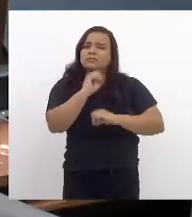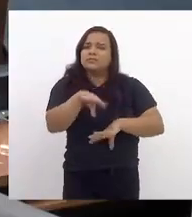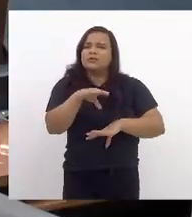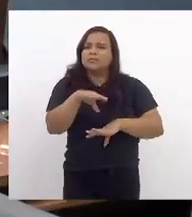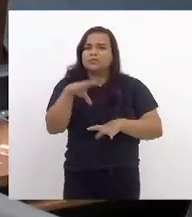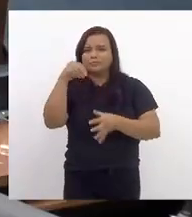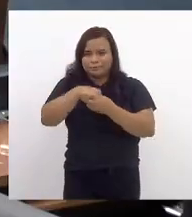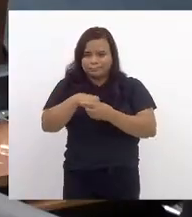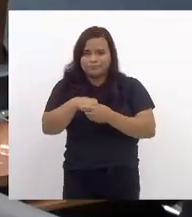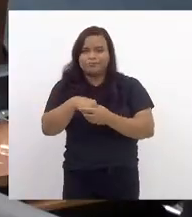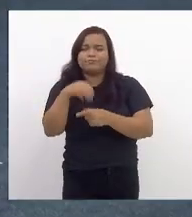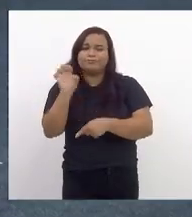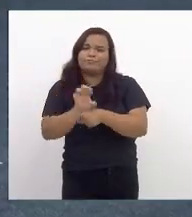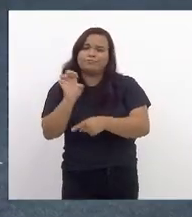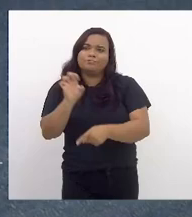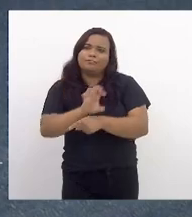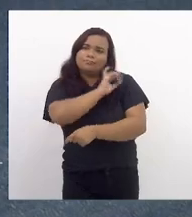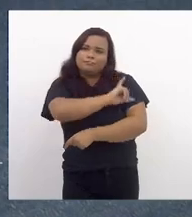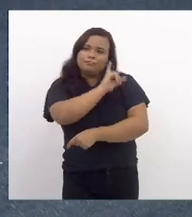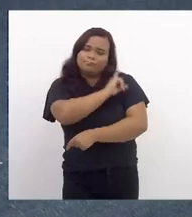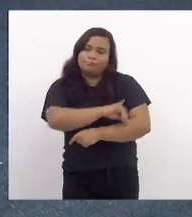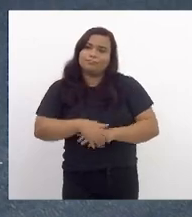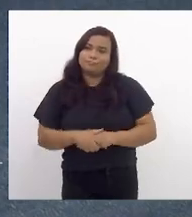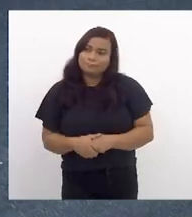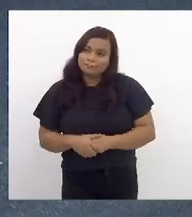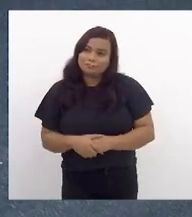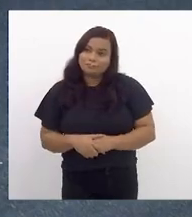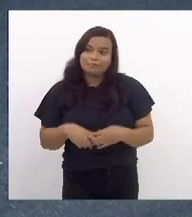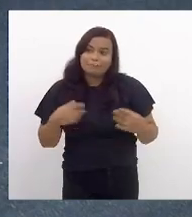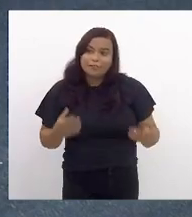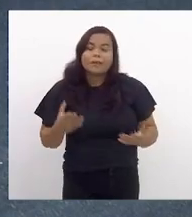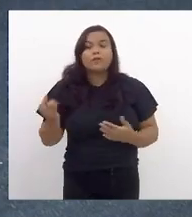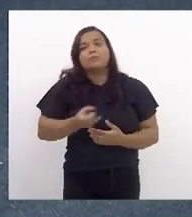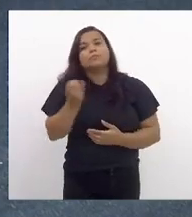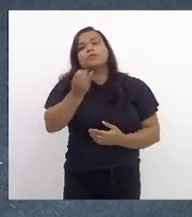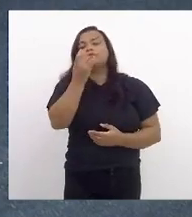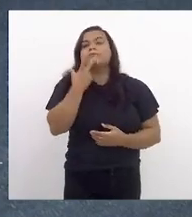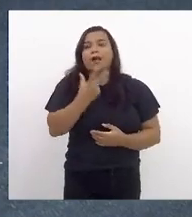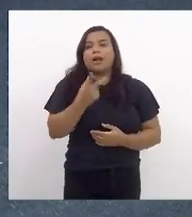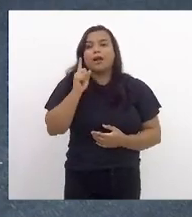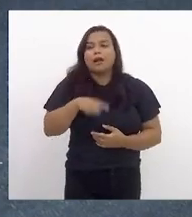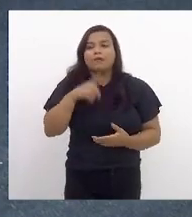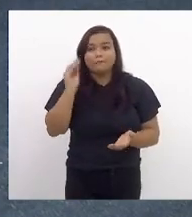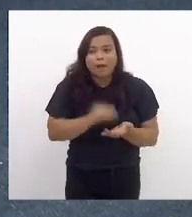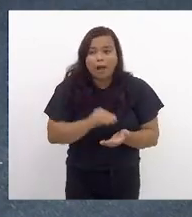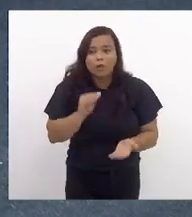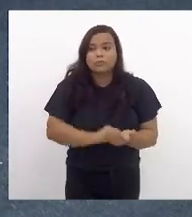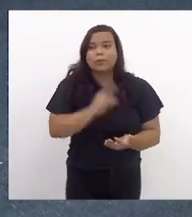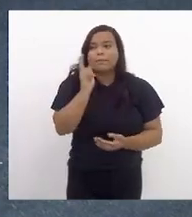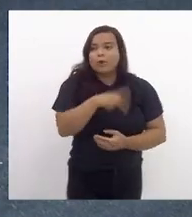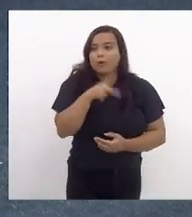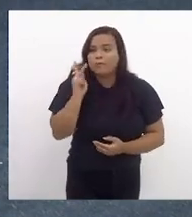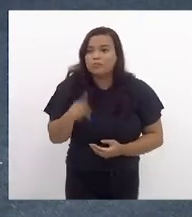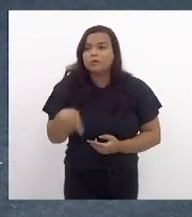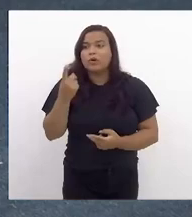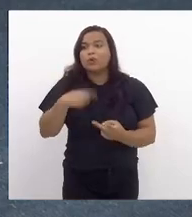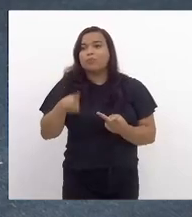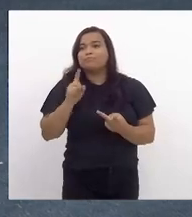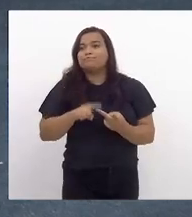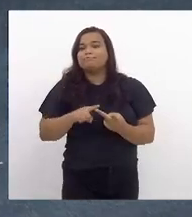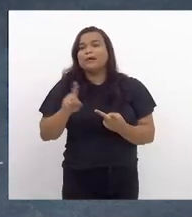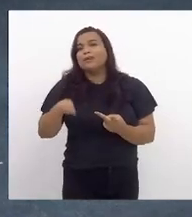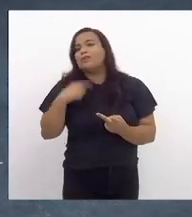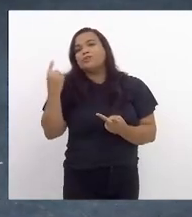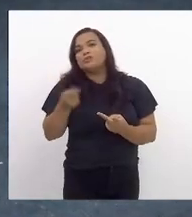Rio de Janeiro. Importante dizer, senhor presidente, que há a falta de professores, a gente não